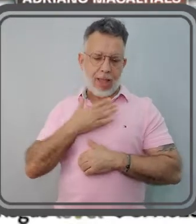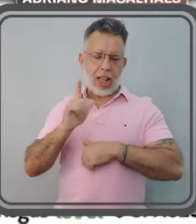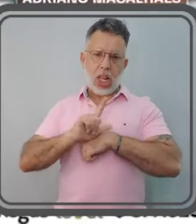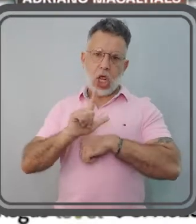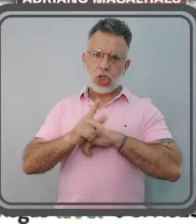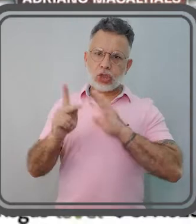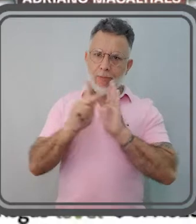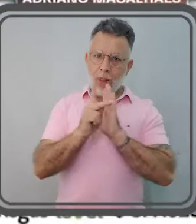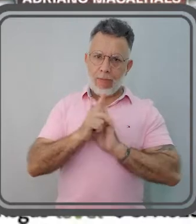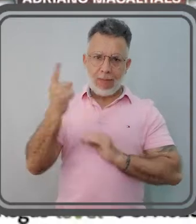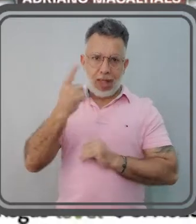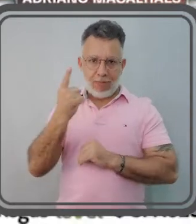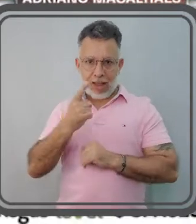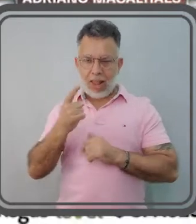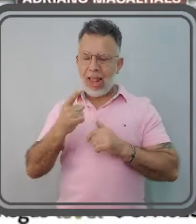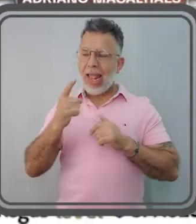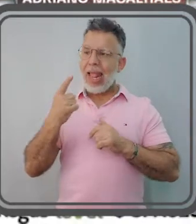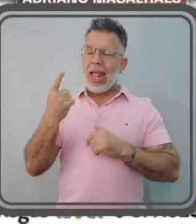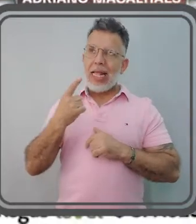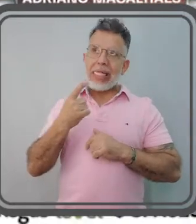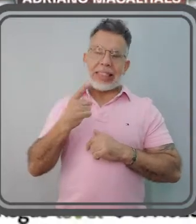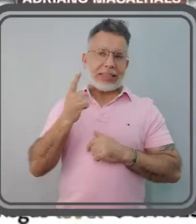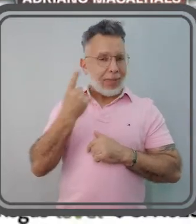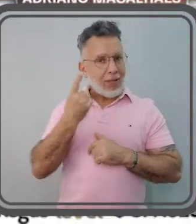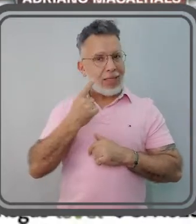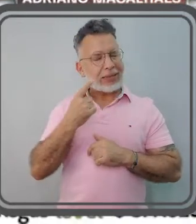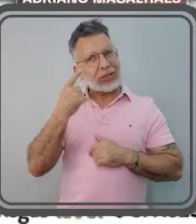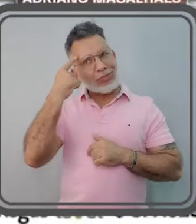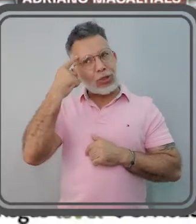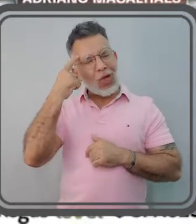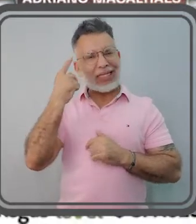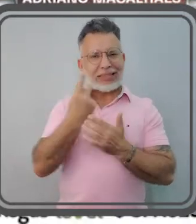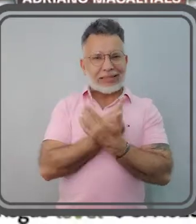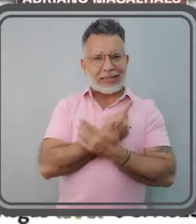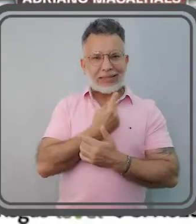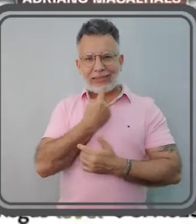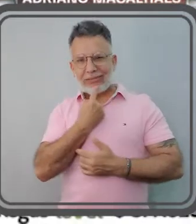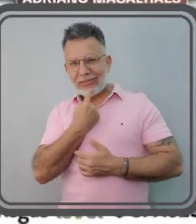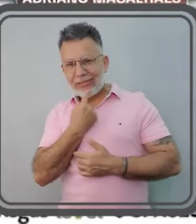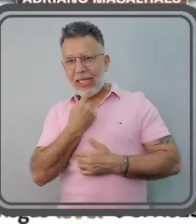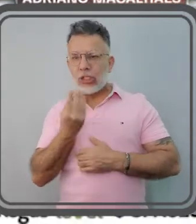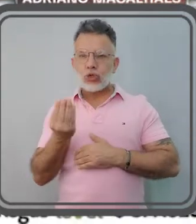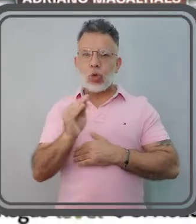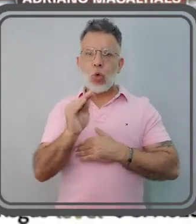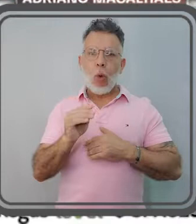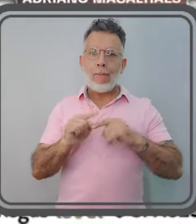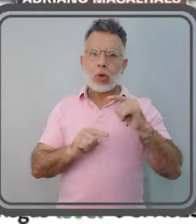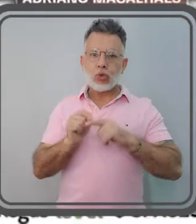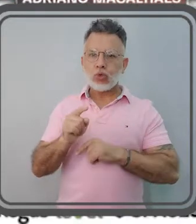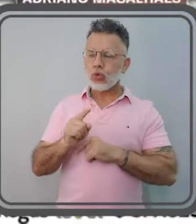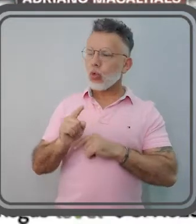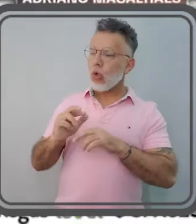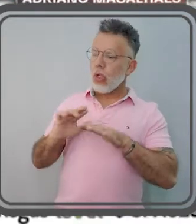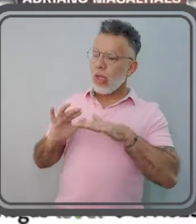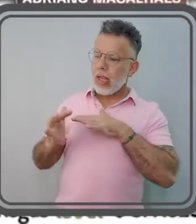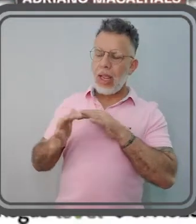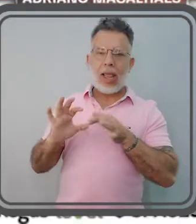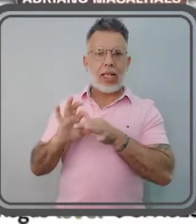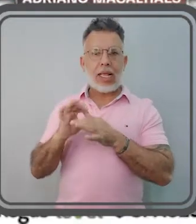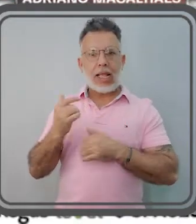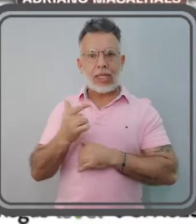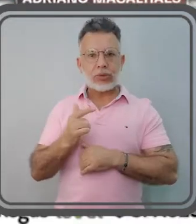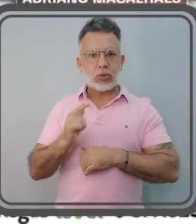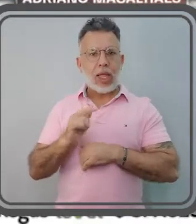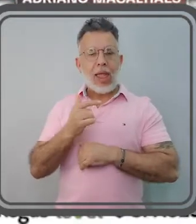que colocar ali, produtos que a rede ainda não tem, e é a loja para a gente errar. Então, é lógico que eu erro desde o início e continuo